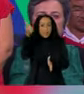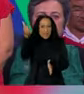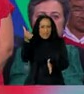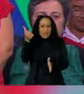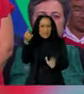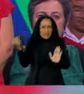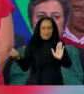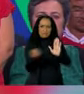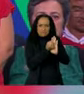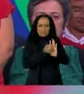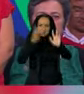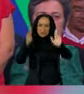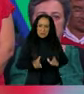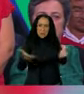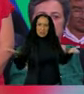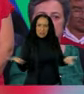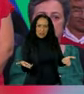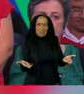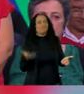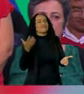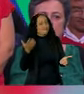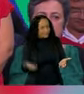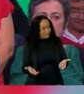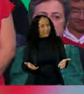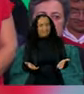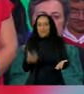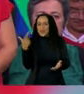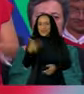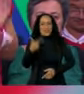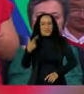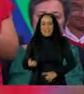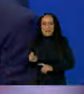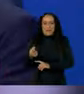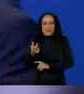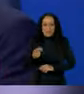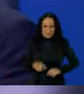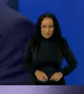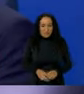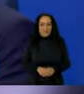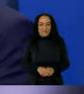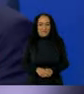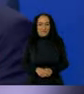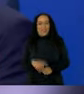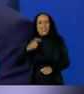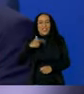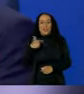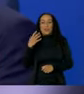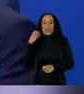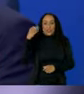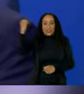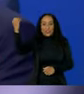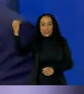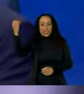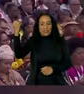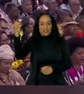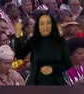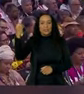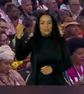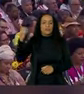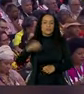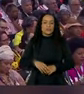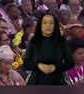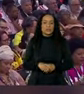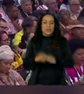com o impacto que está se dando aqui, isso é impagável, impagável. Eu estou viajando para Baku,